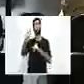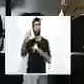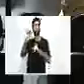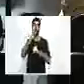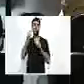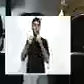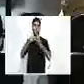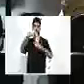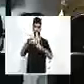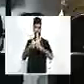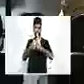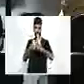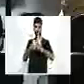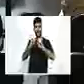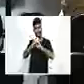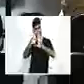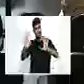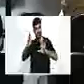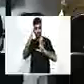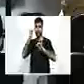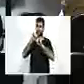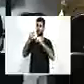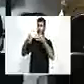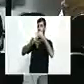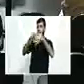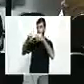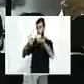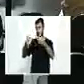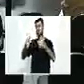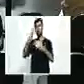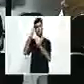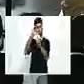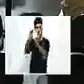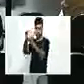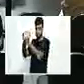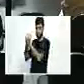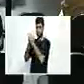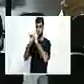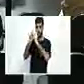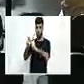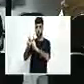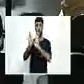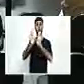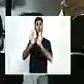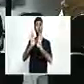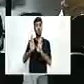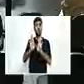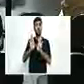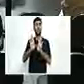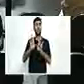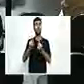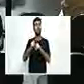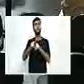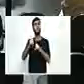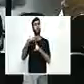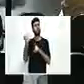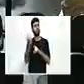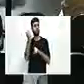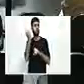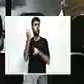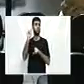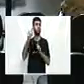sobre este projeto só mesmo esclarecer todo mundo já falou que tinha falar eu concordo com tudo que foi dito e são valores